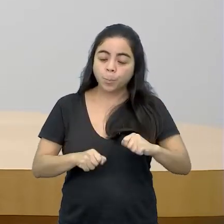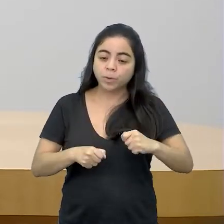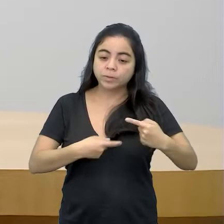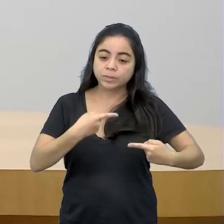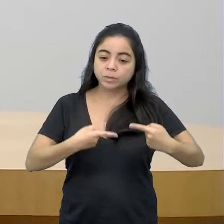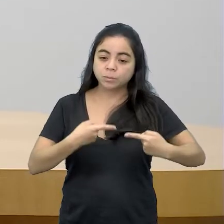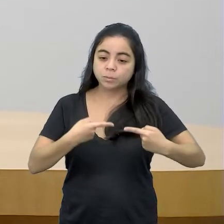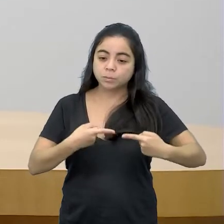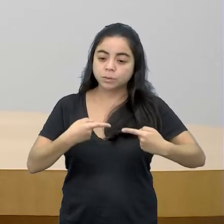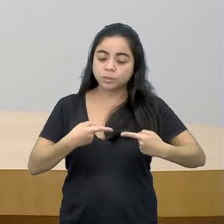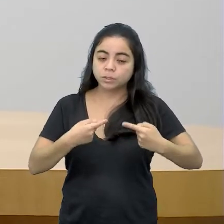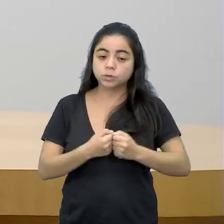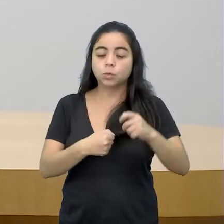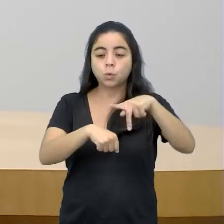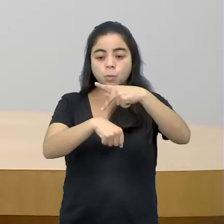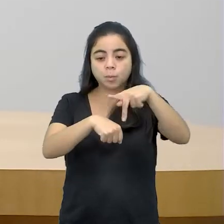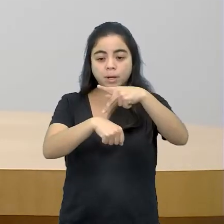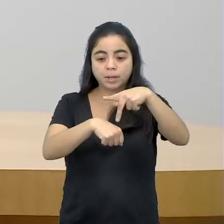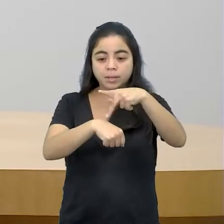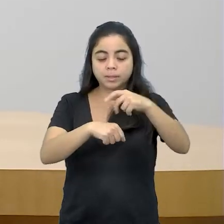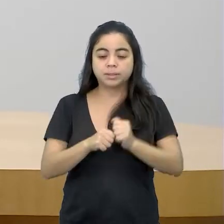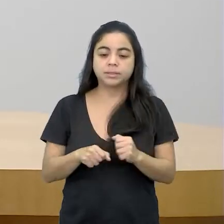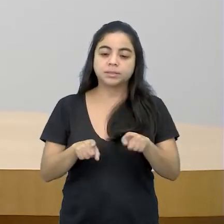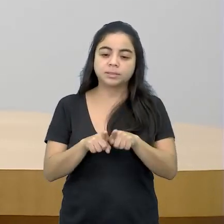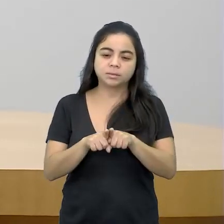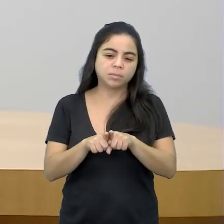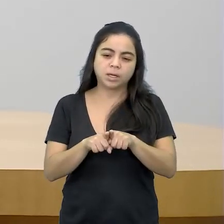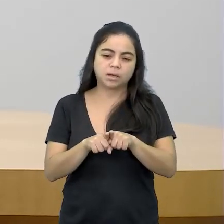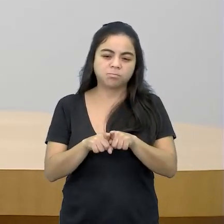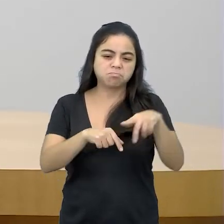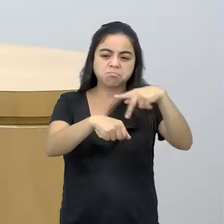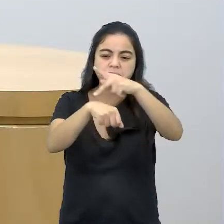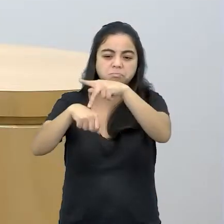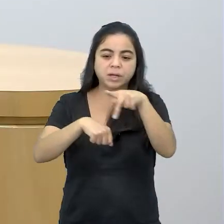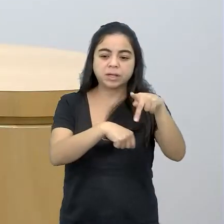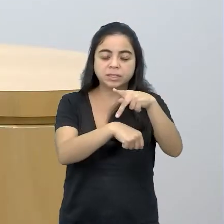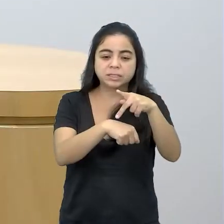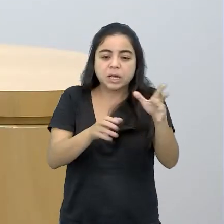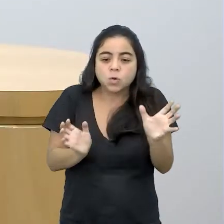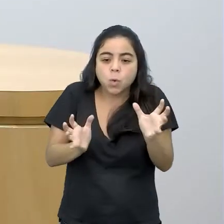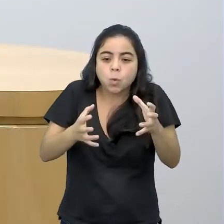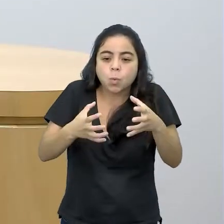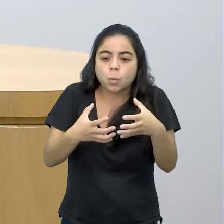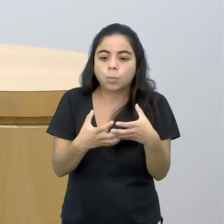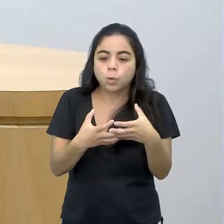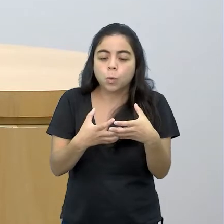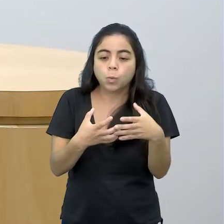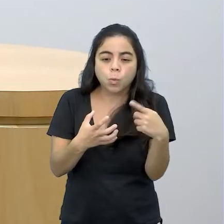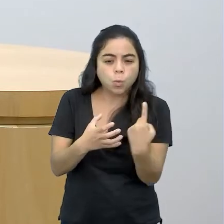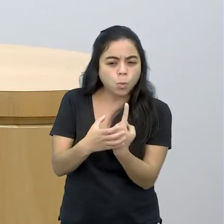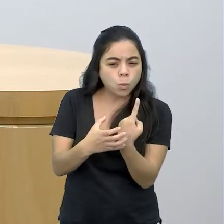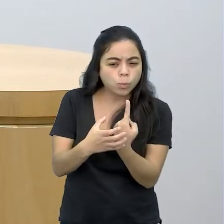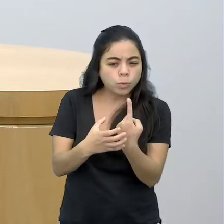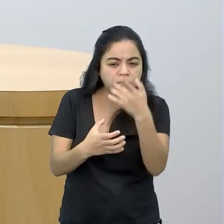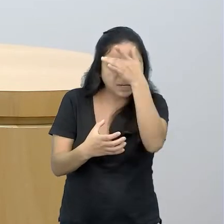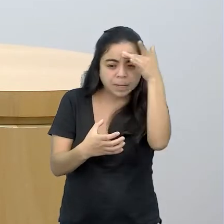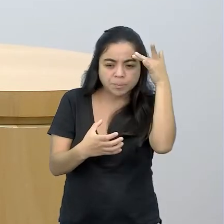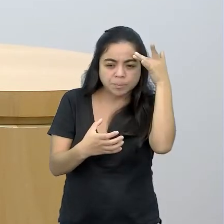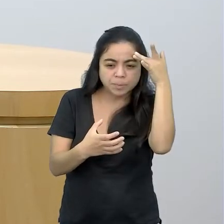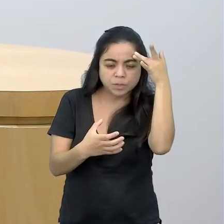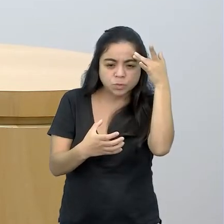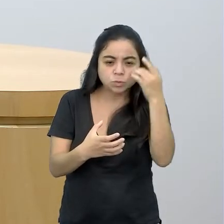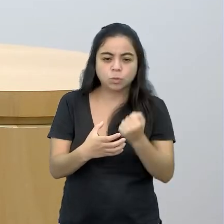de um determinado país, uma determinada nação, em vez de ser concentrado nas mãos de um único indivíduo, num